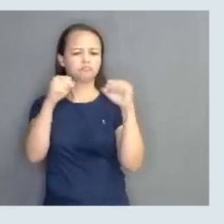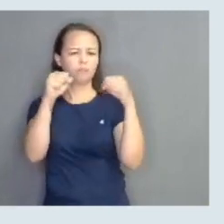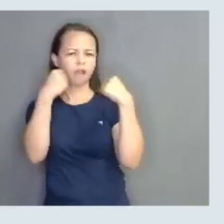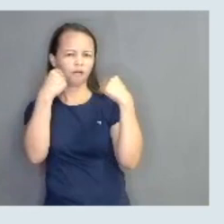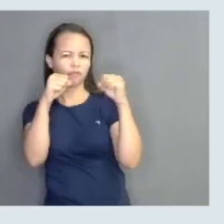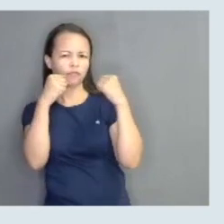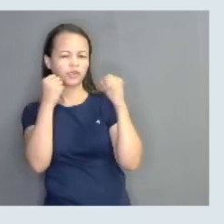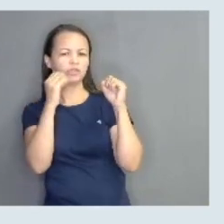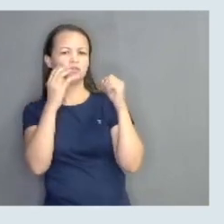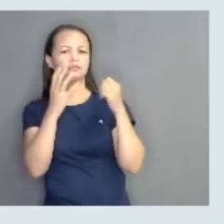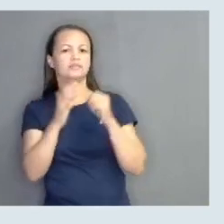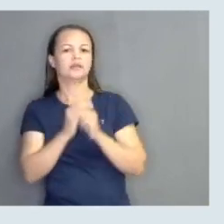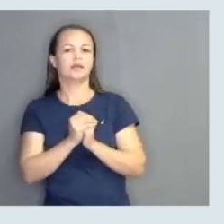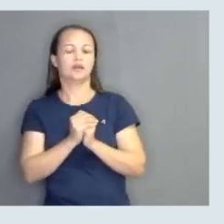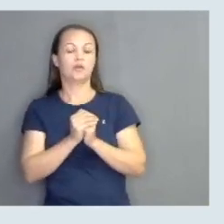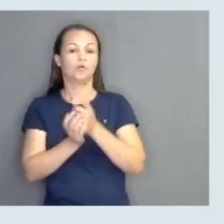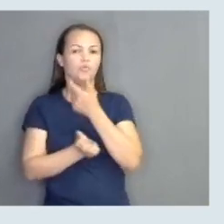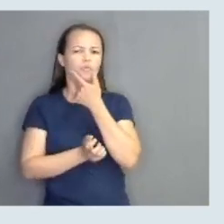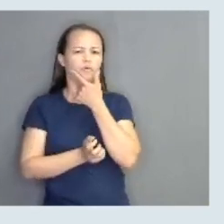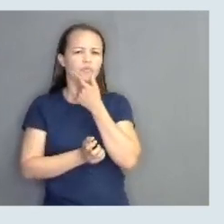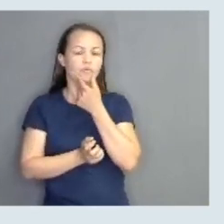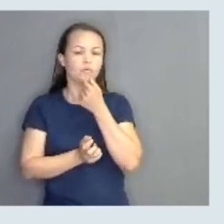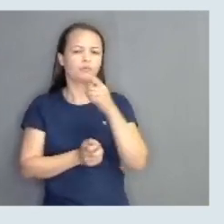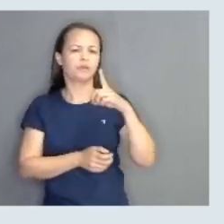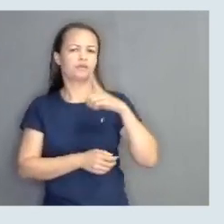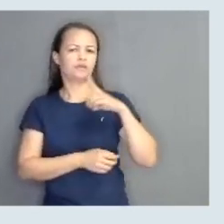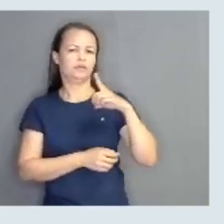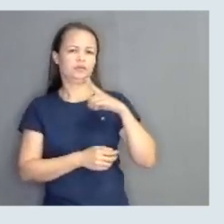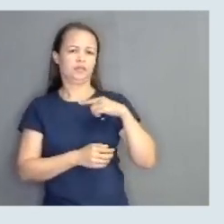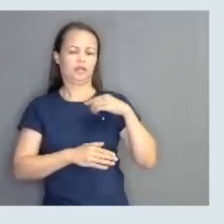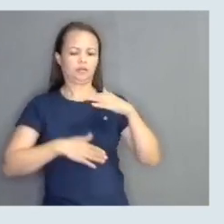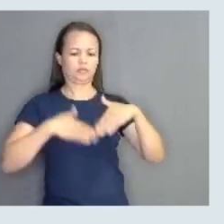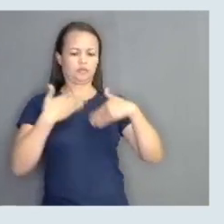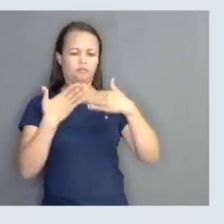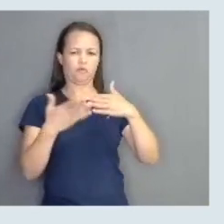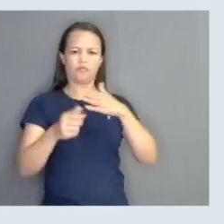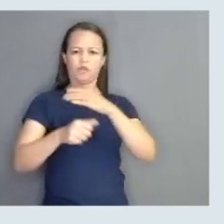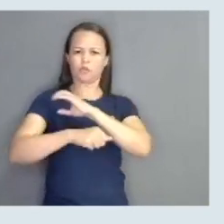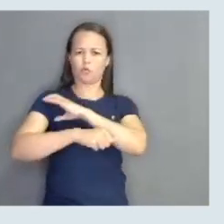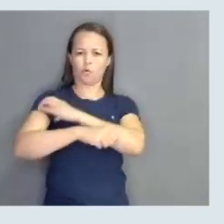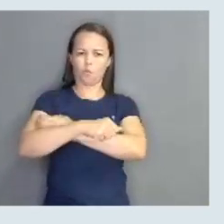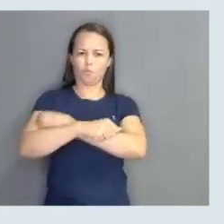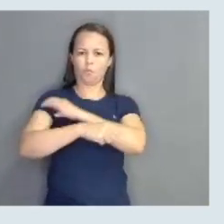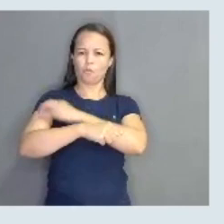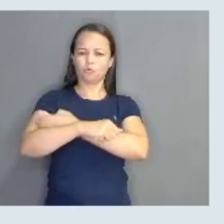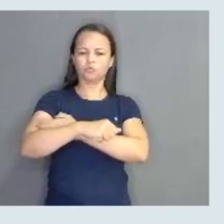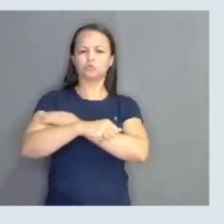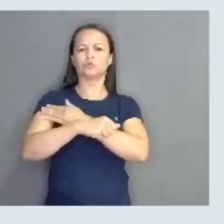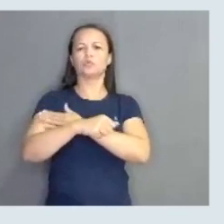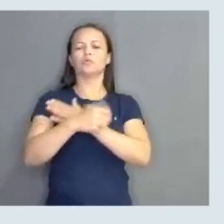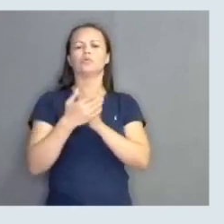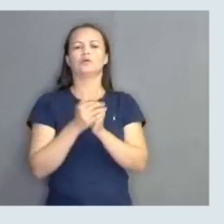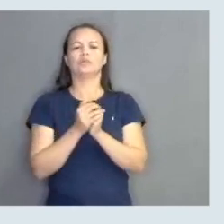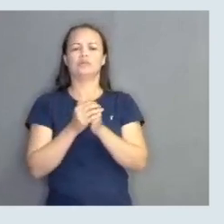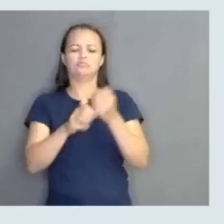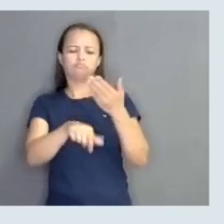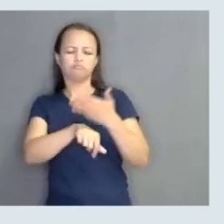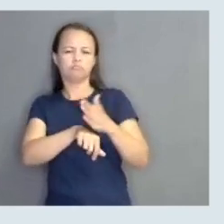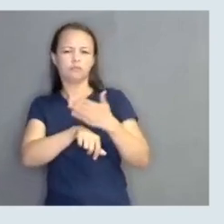né? O homem, ele tem desenvolvido os músculos, ele está fazendo uma